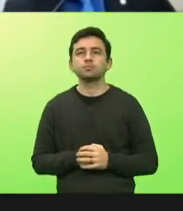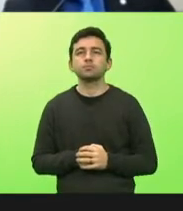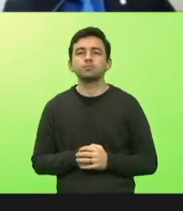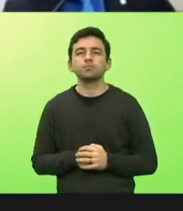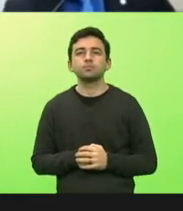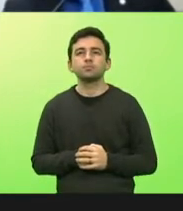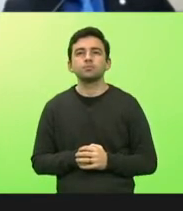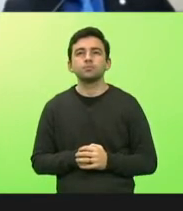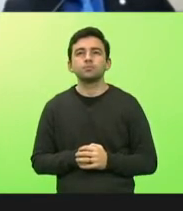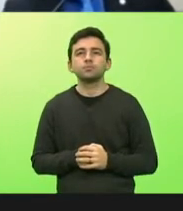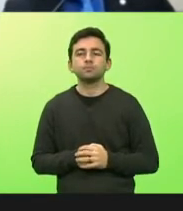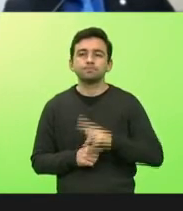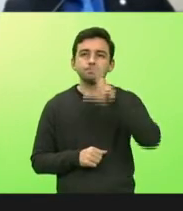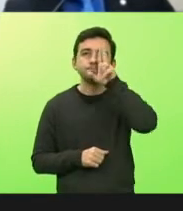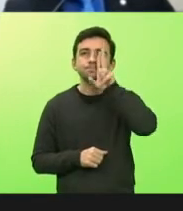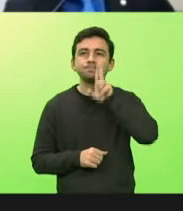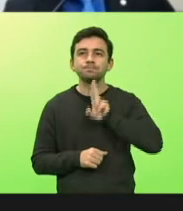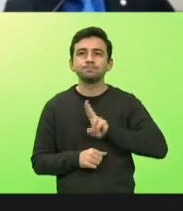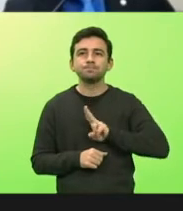Deputado Ivan Nats.